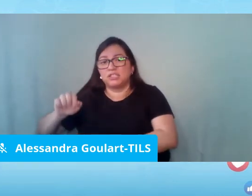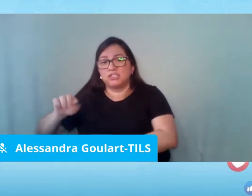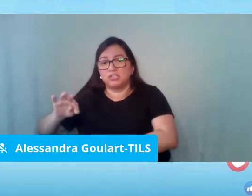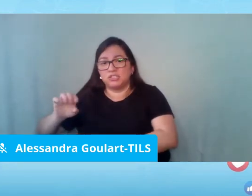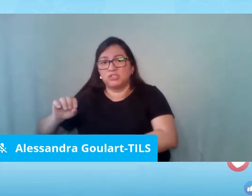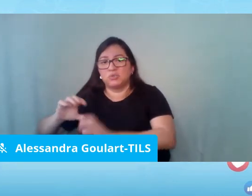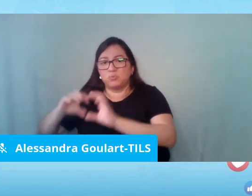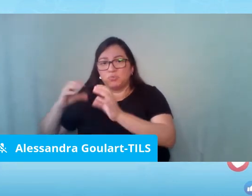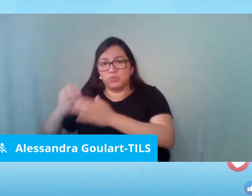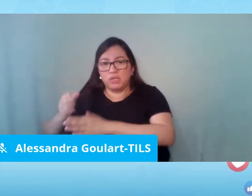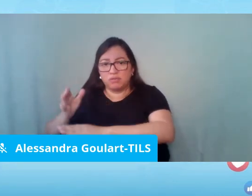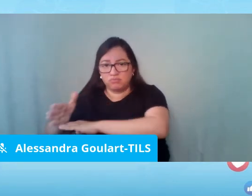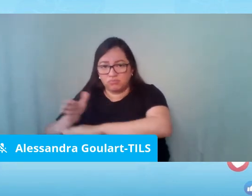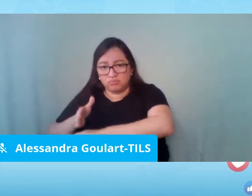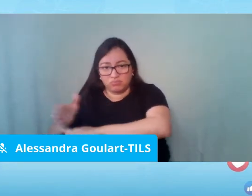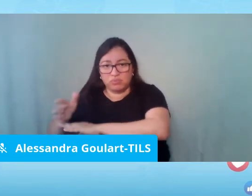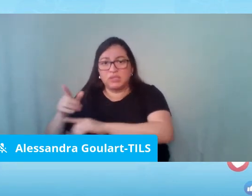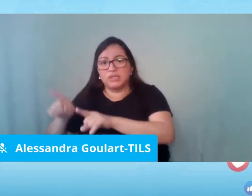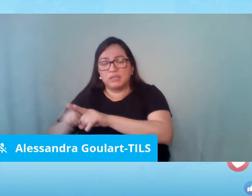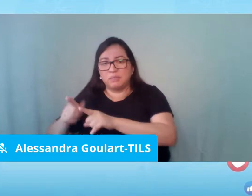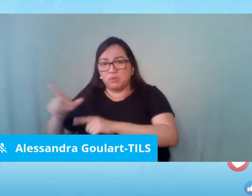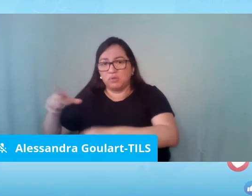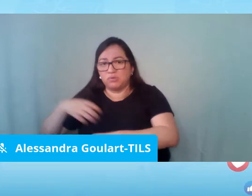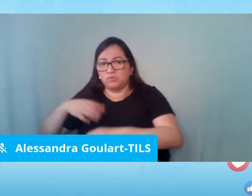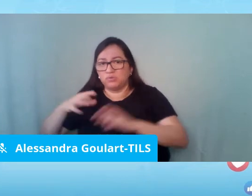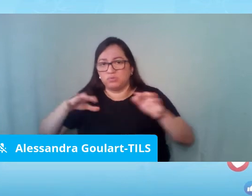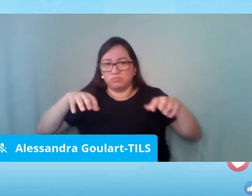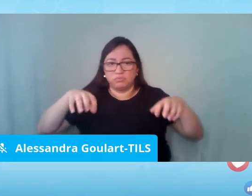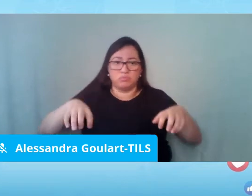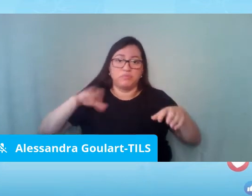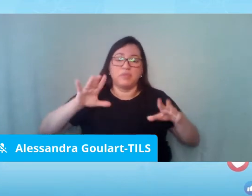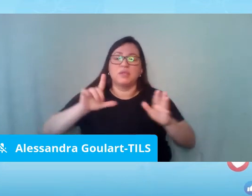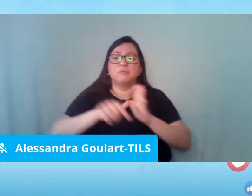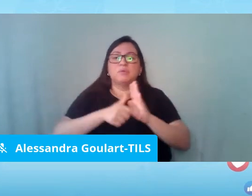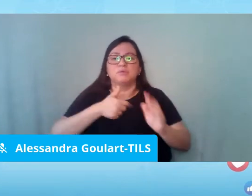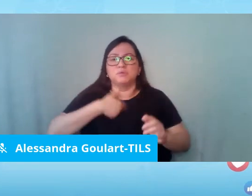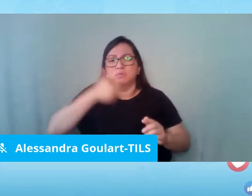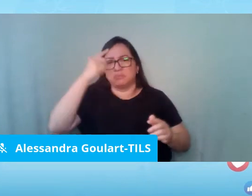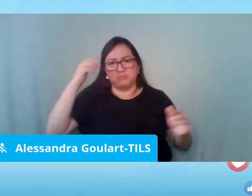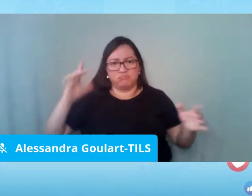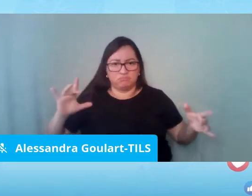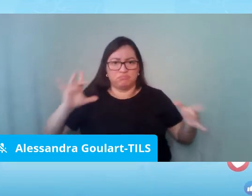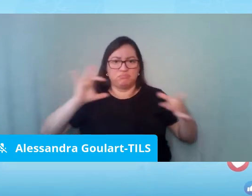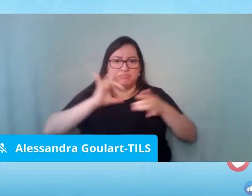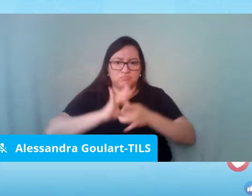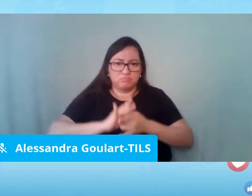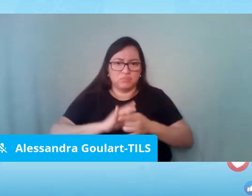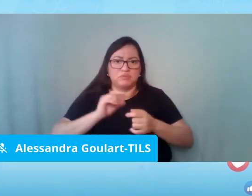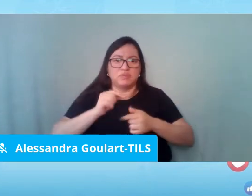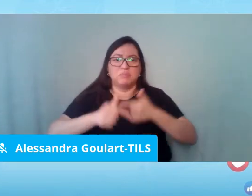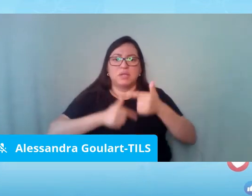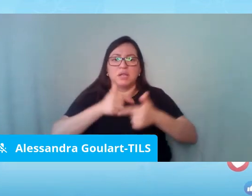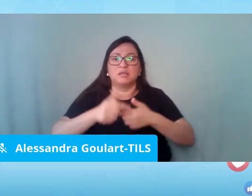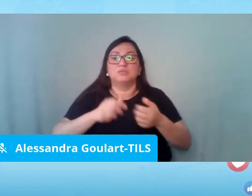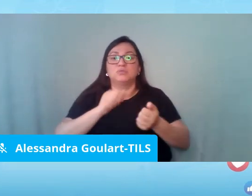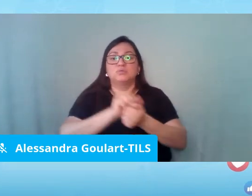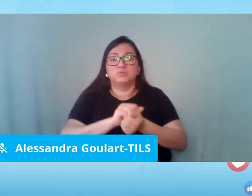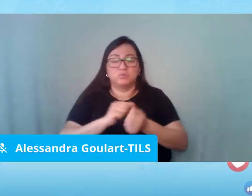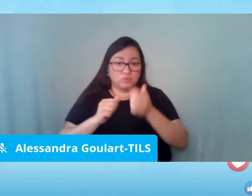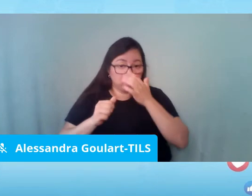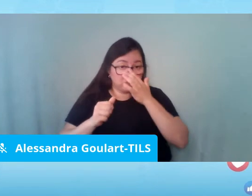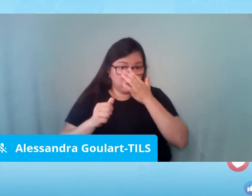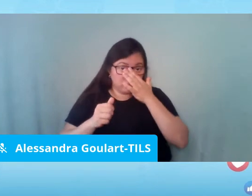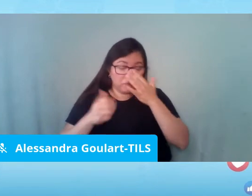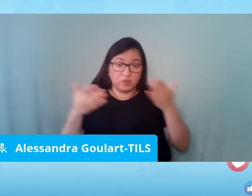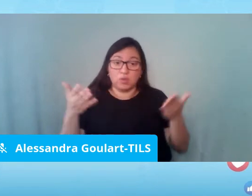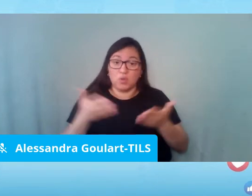da importância da gente fazer junto os materiais, né? Da gente somar forças. Então, o objetivo agora é muito